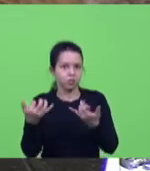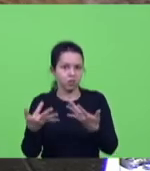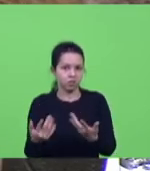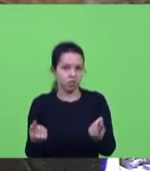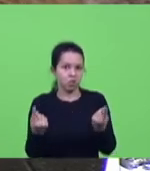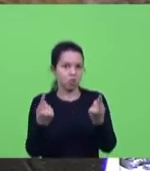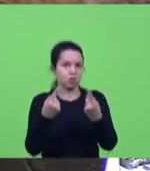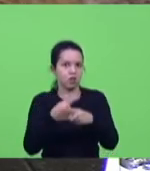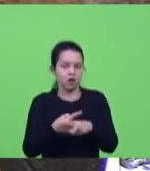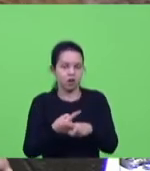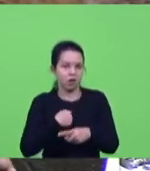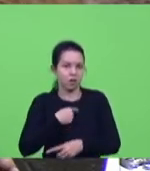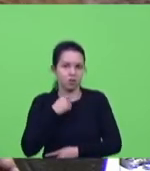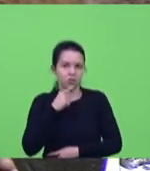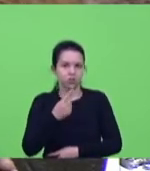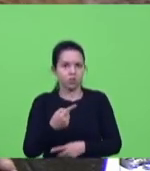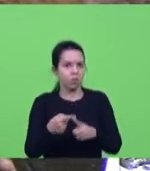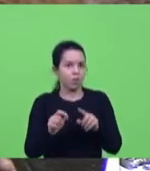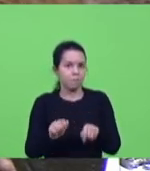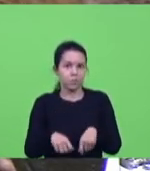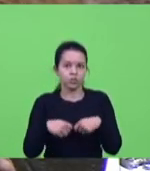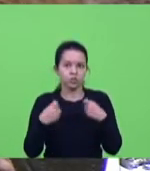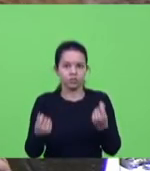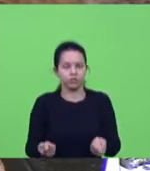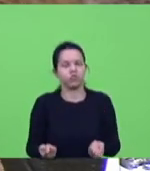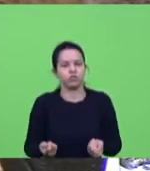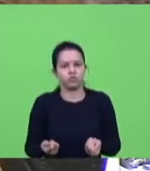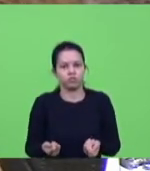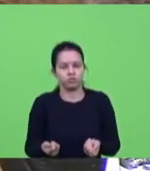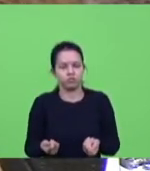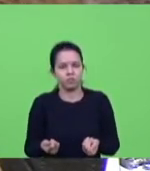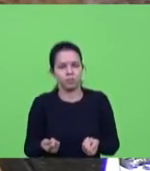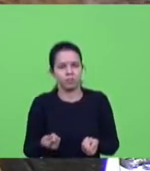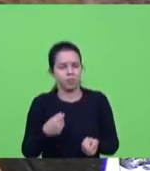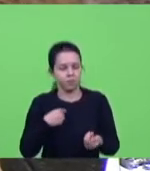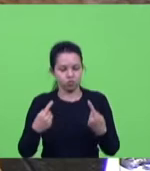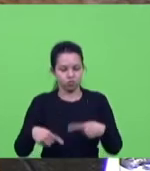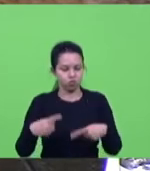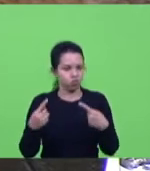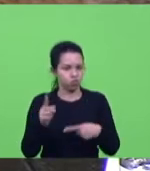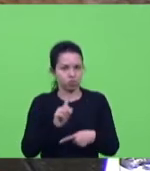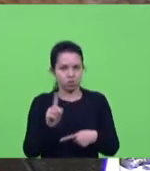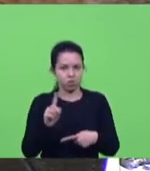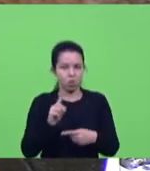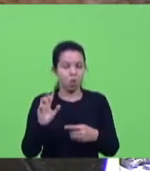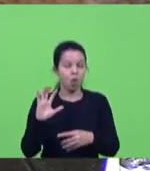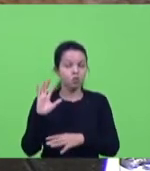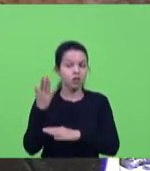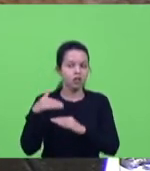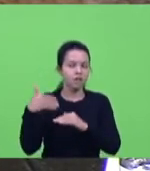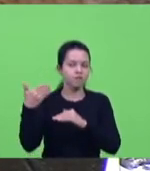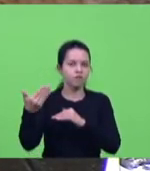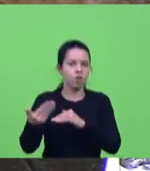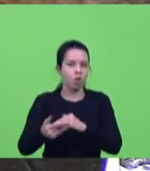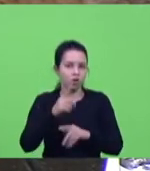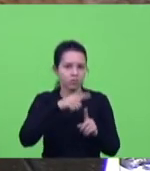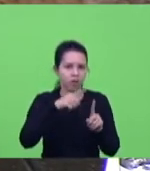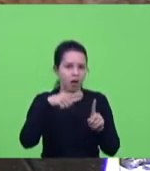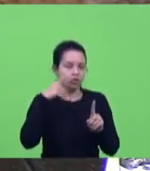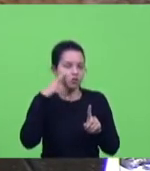vou tentar, porque é impossível. Não vou discutir o que acontece lá fora, os dados científicos, ou qual